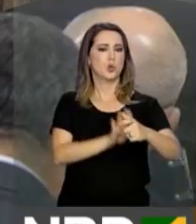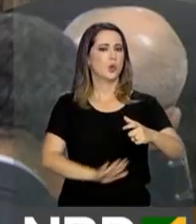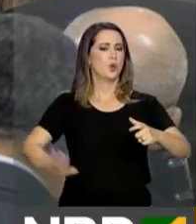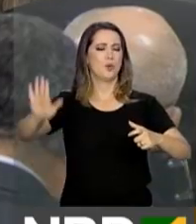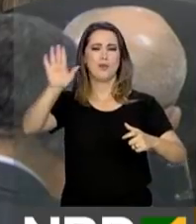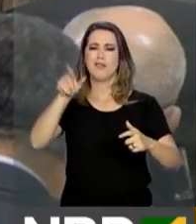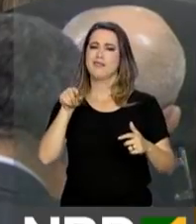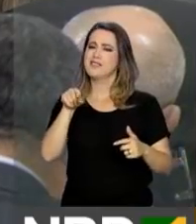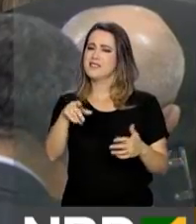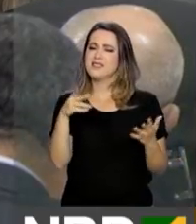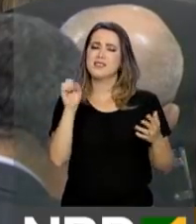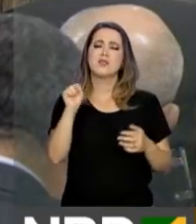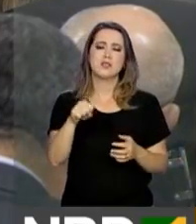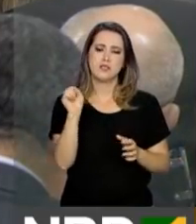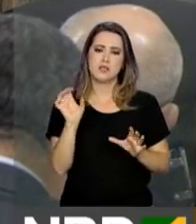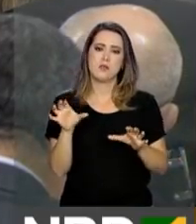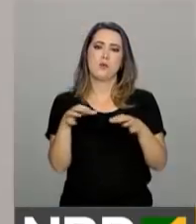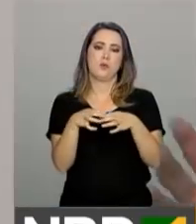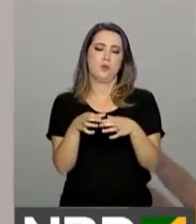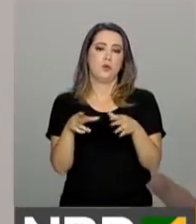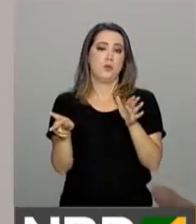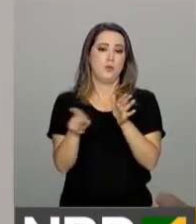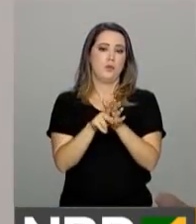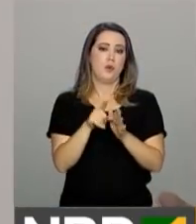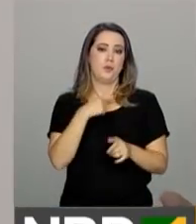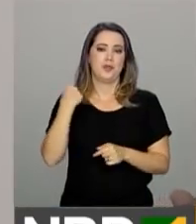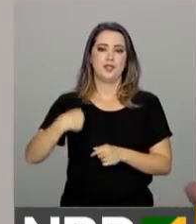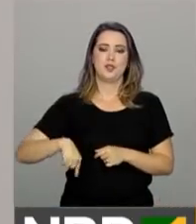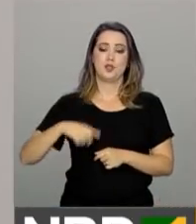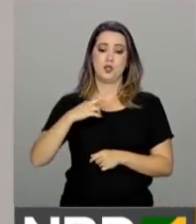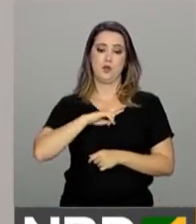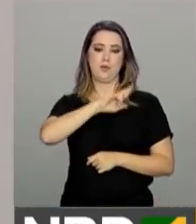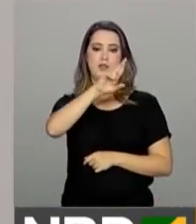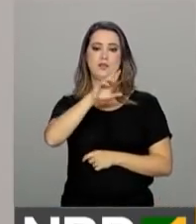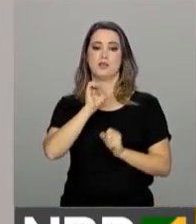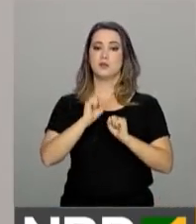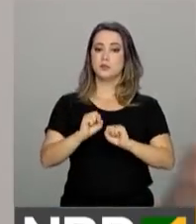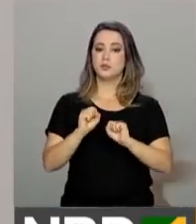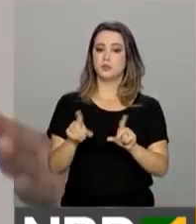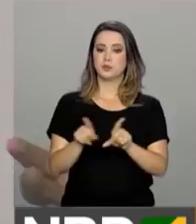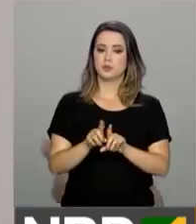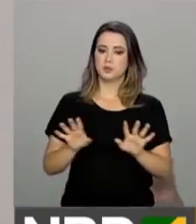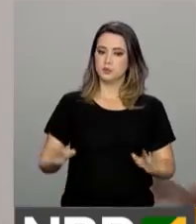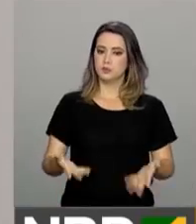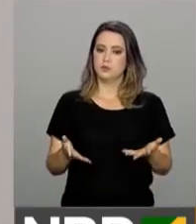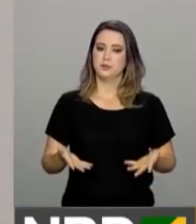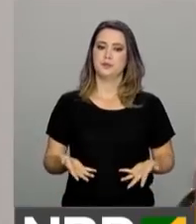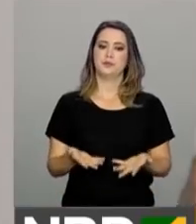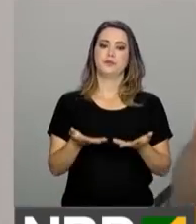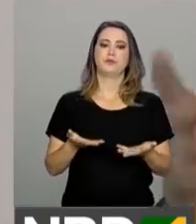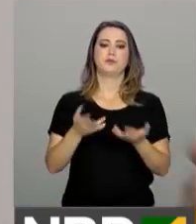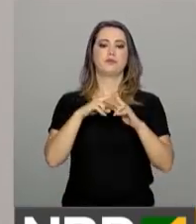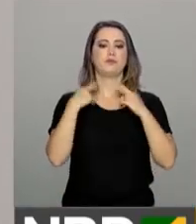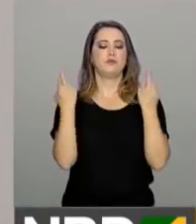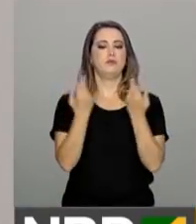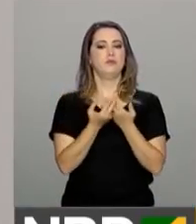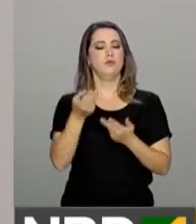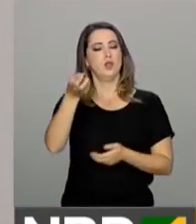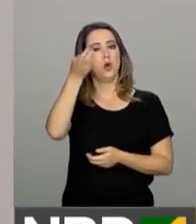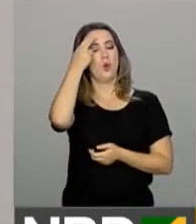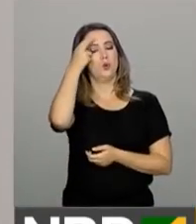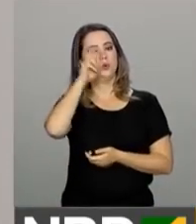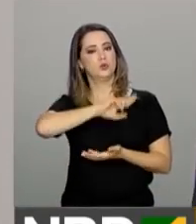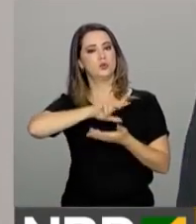a comunidade chinesa pelos seus representantes poderá também incentivar as reuniões culturais nos